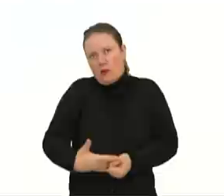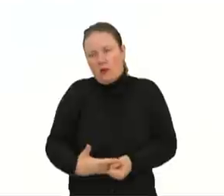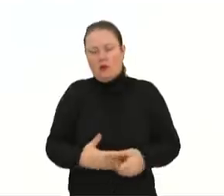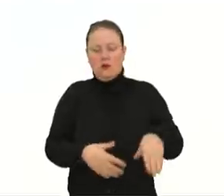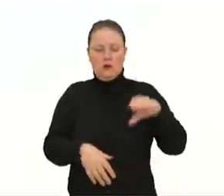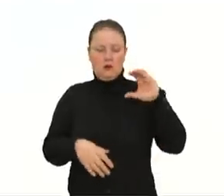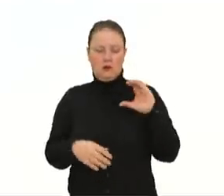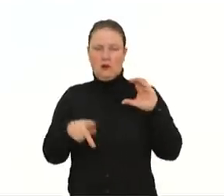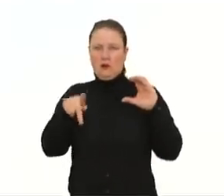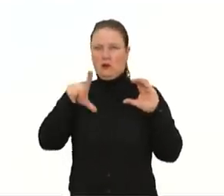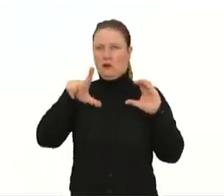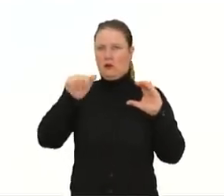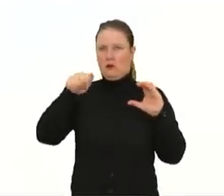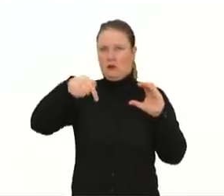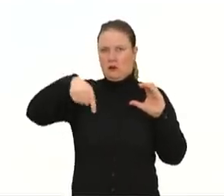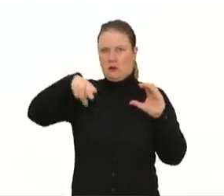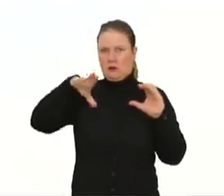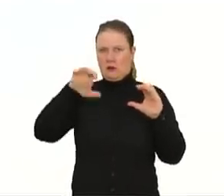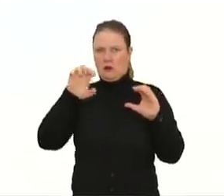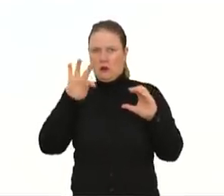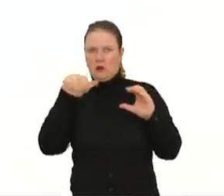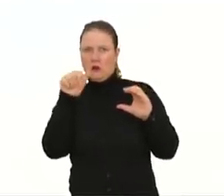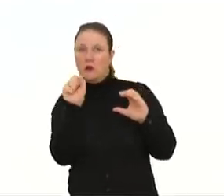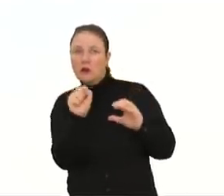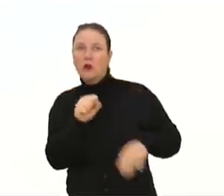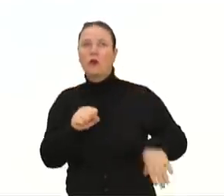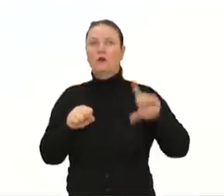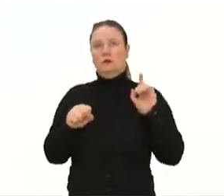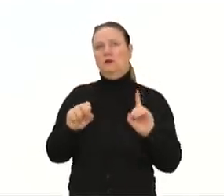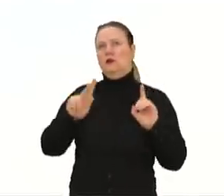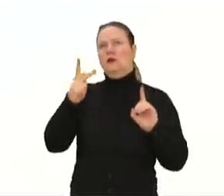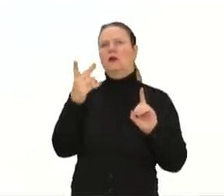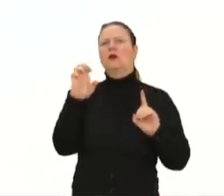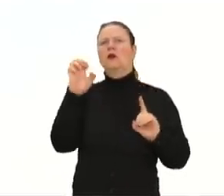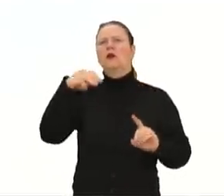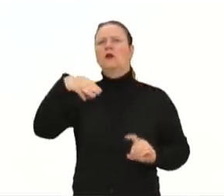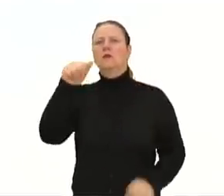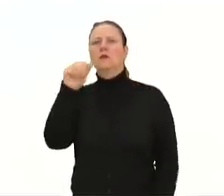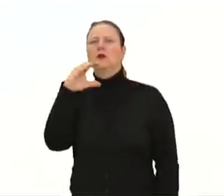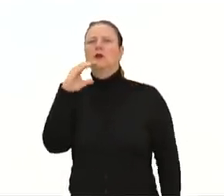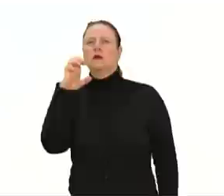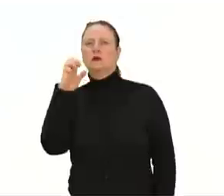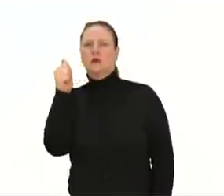as plaquetas? Ou seria a D, hemácias?